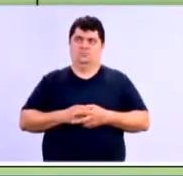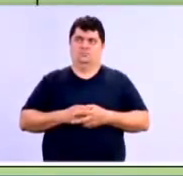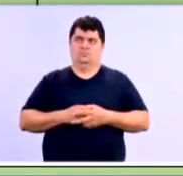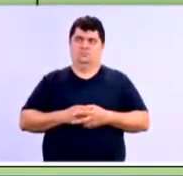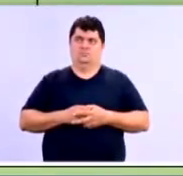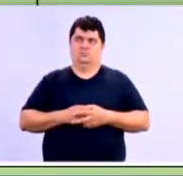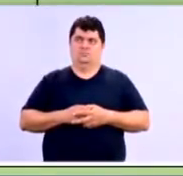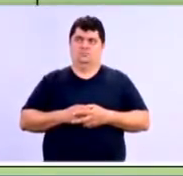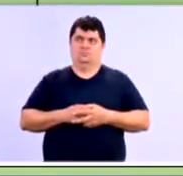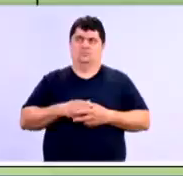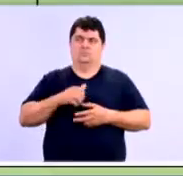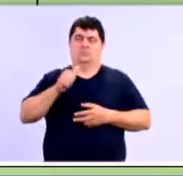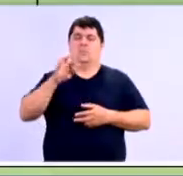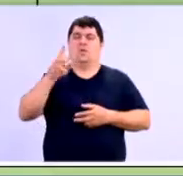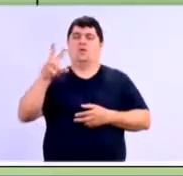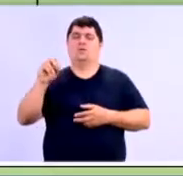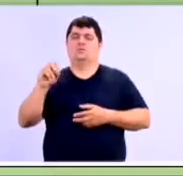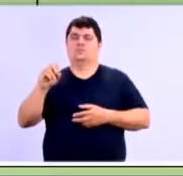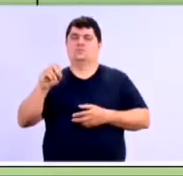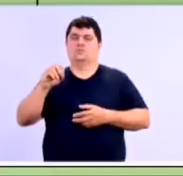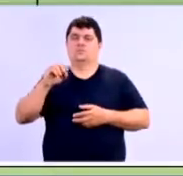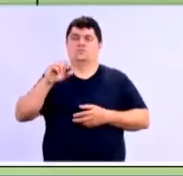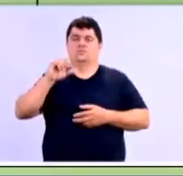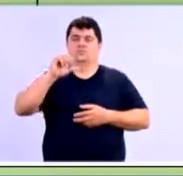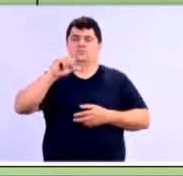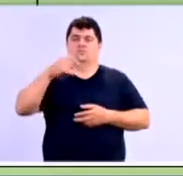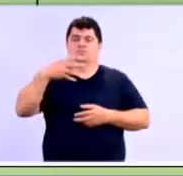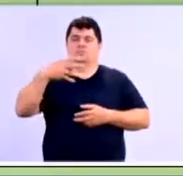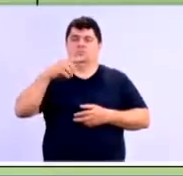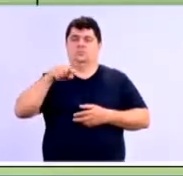12.300 e o meu ativo?